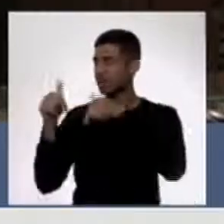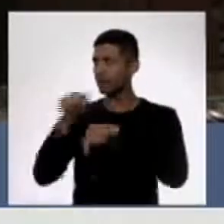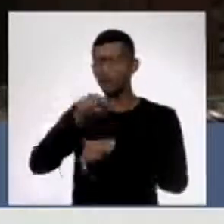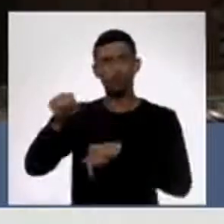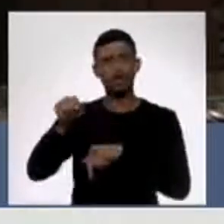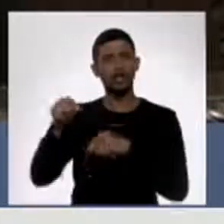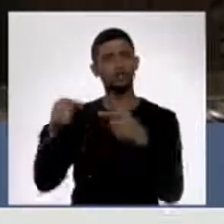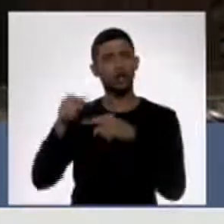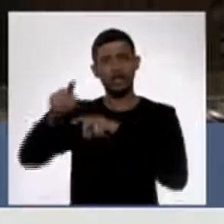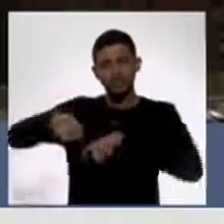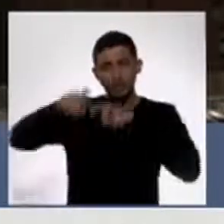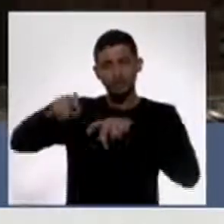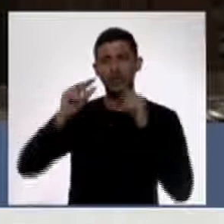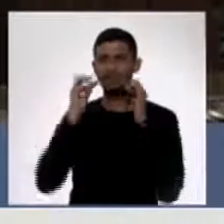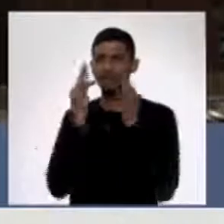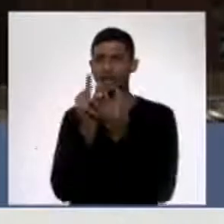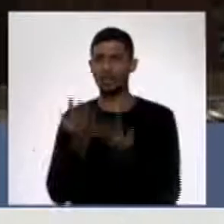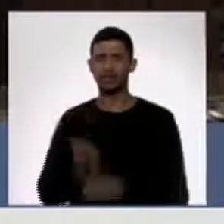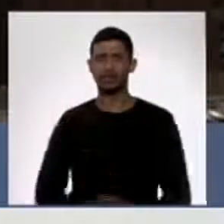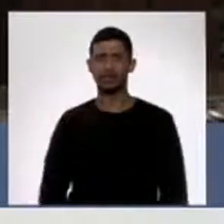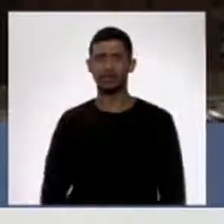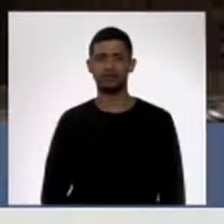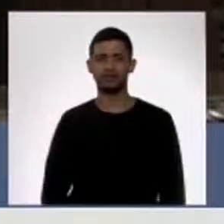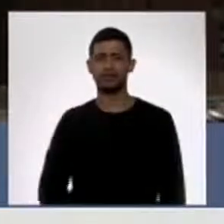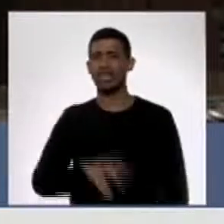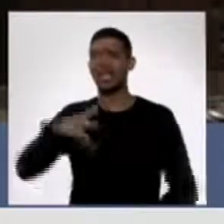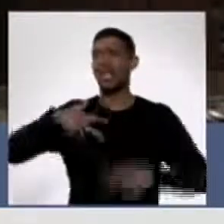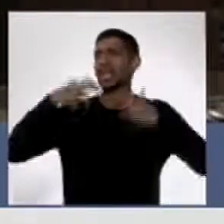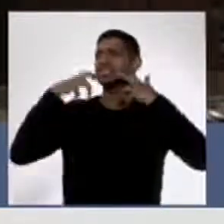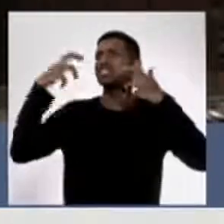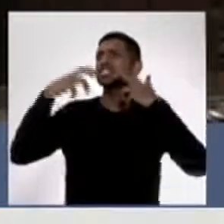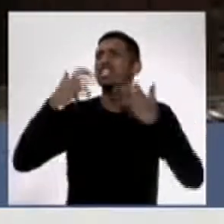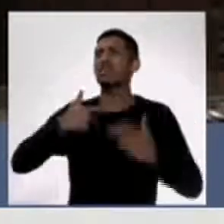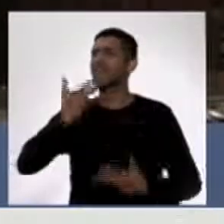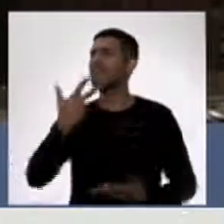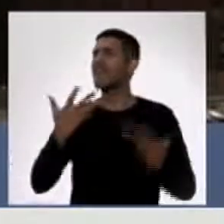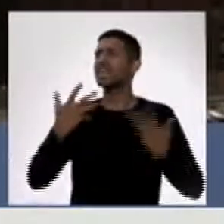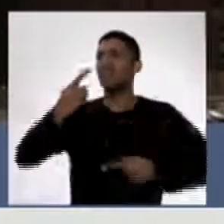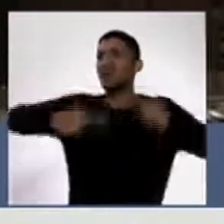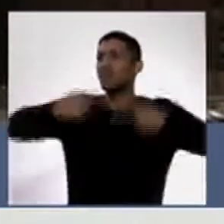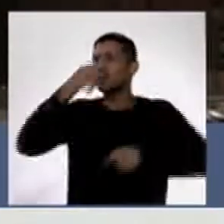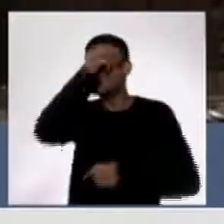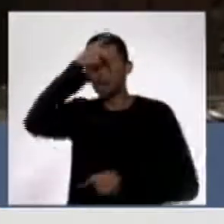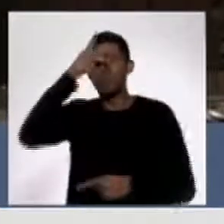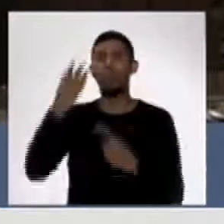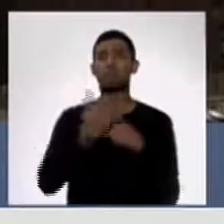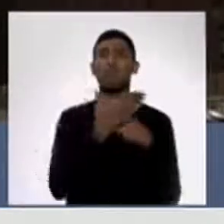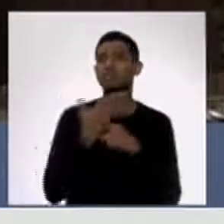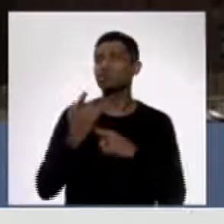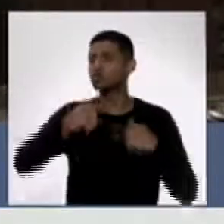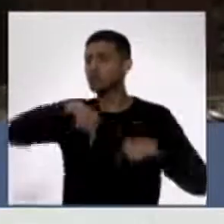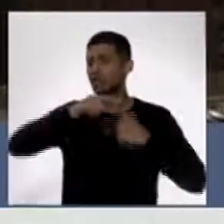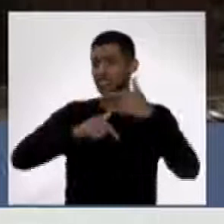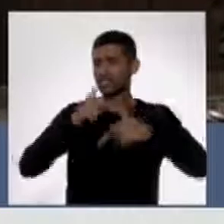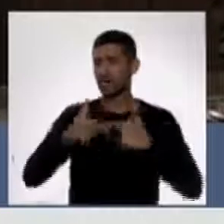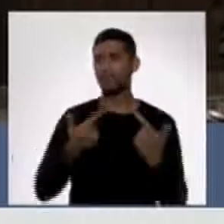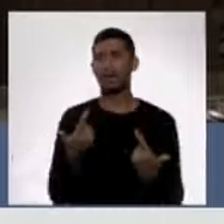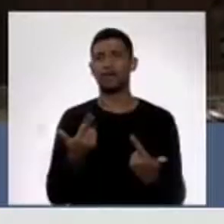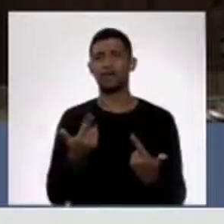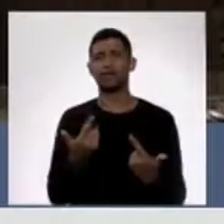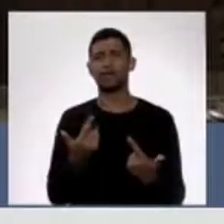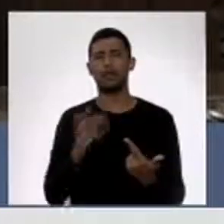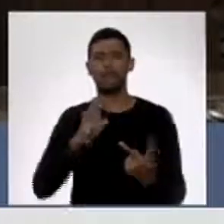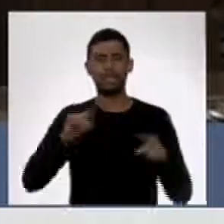da agricultura familiar gritam por políticas públicas eficazes, que não sejam políticas